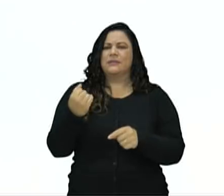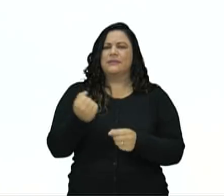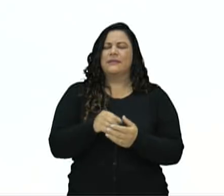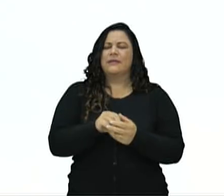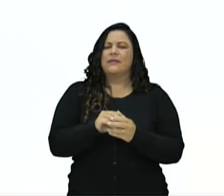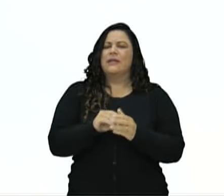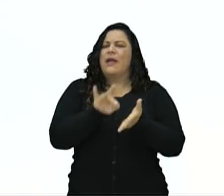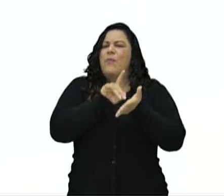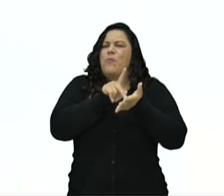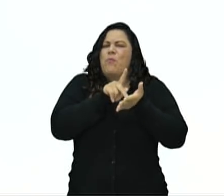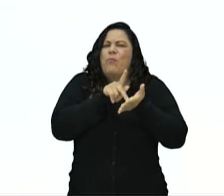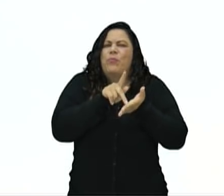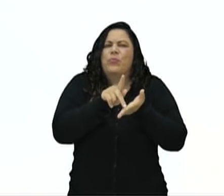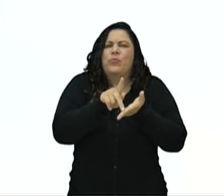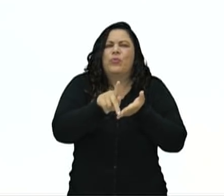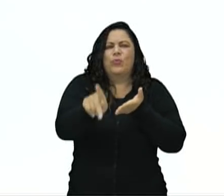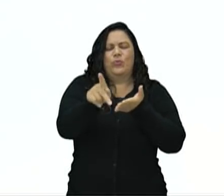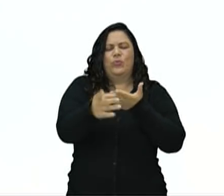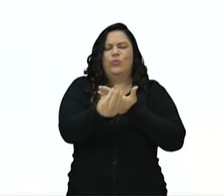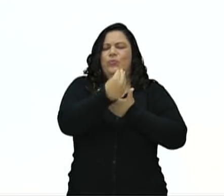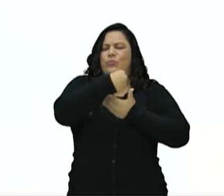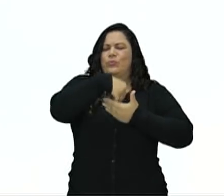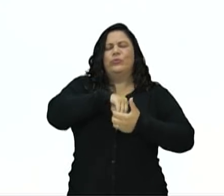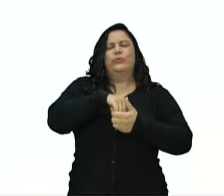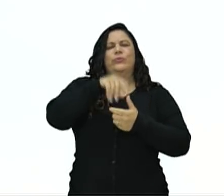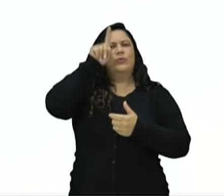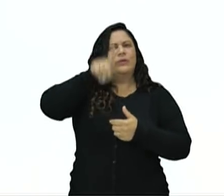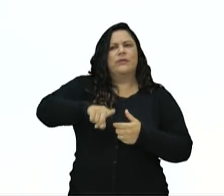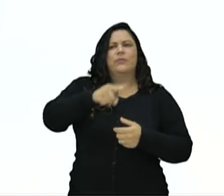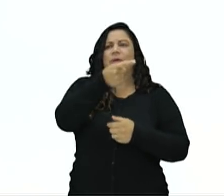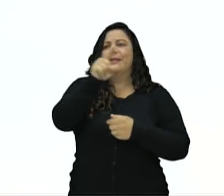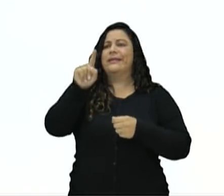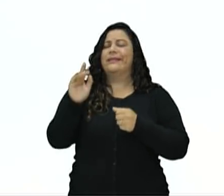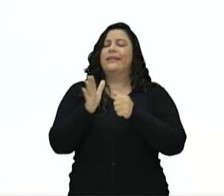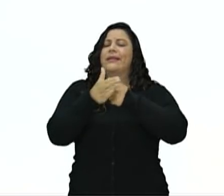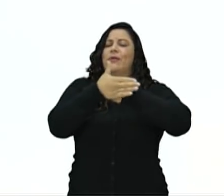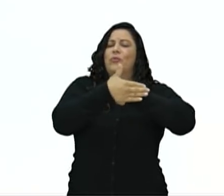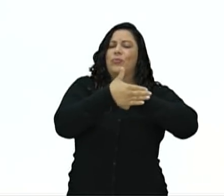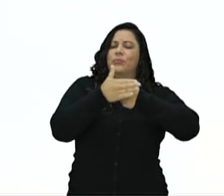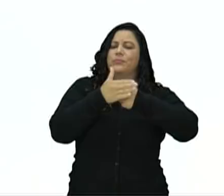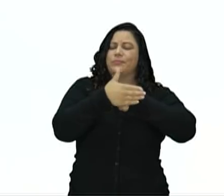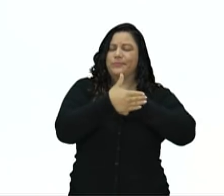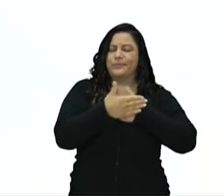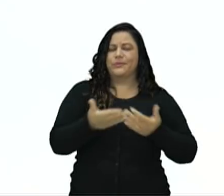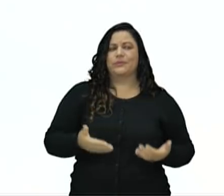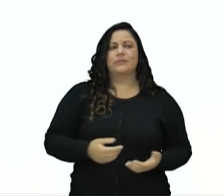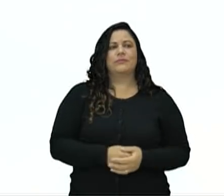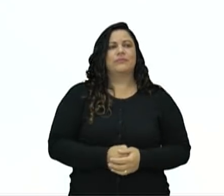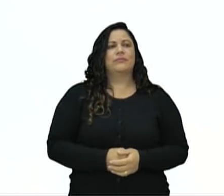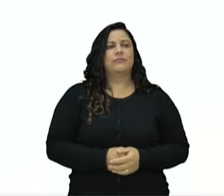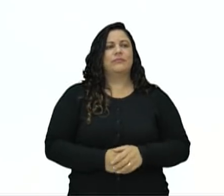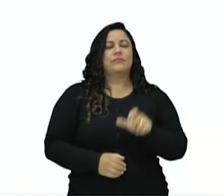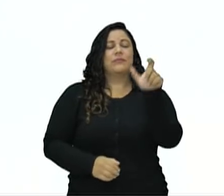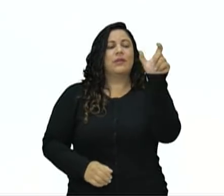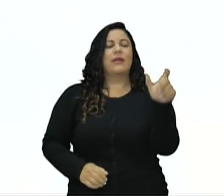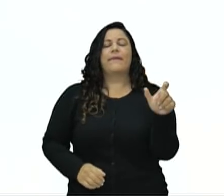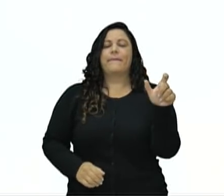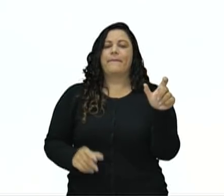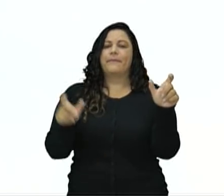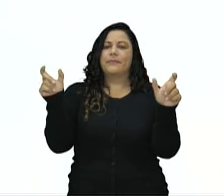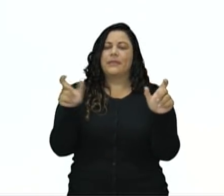sua aparência. E agora, a gente tem que a palavra nela cumpre uma função